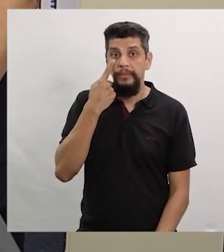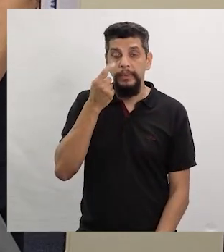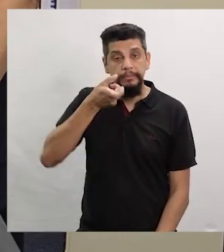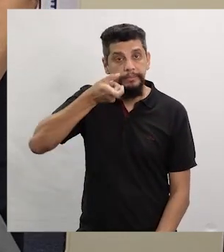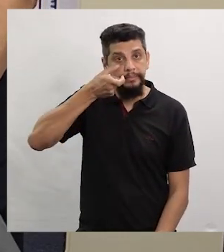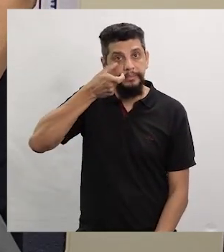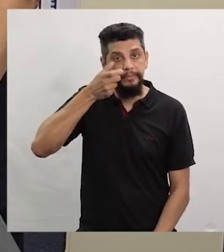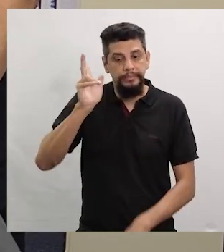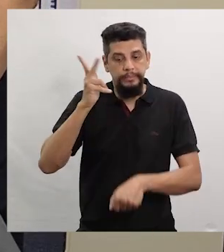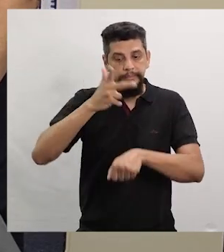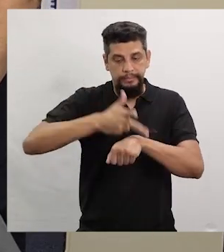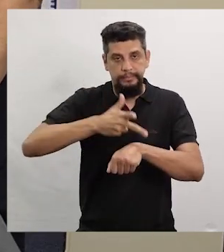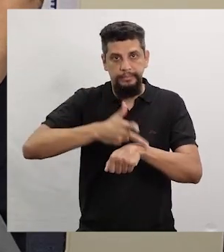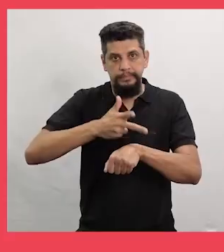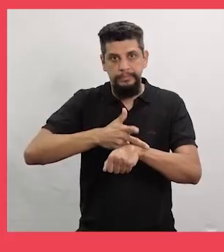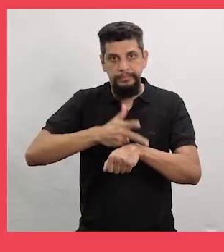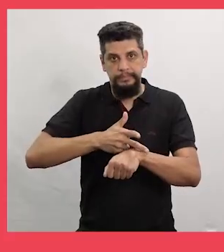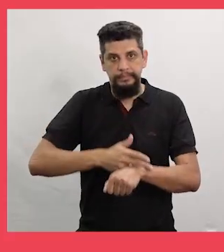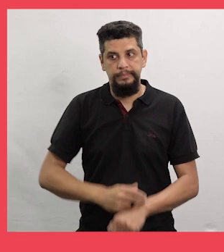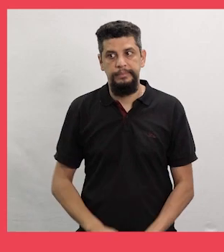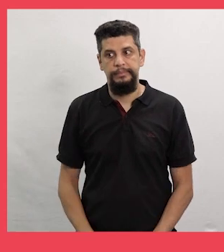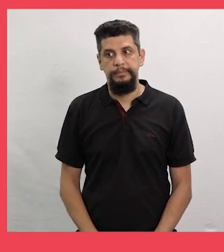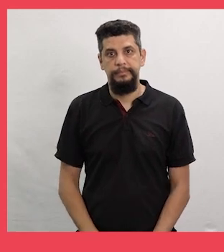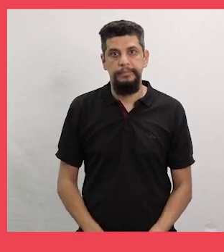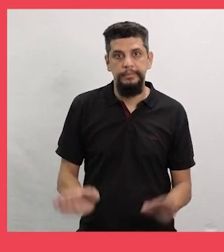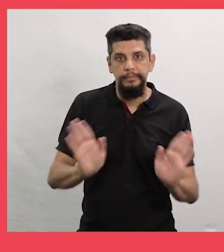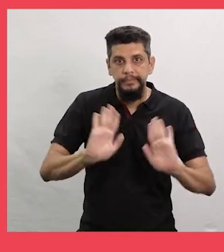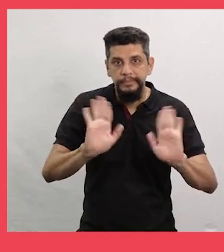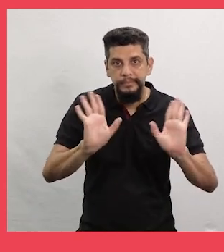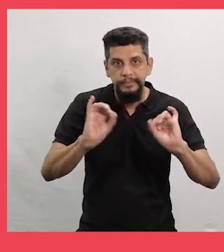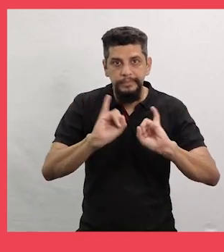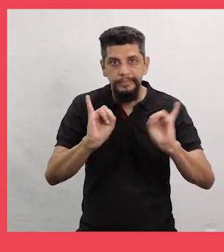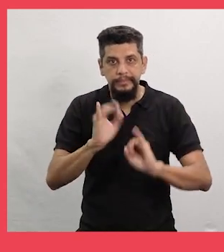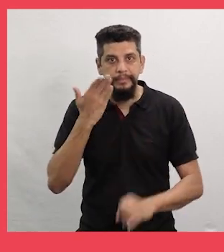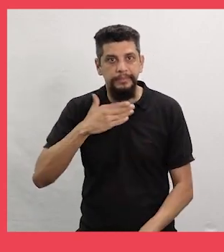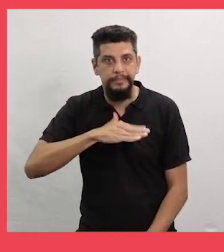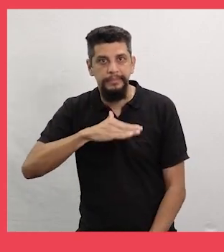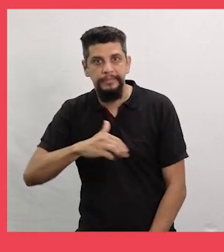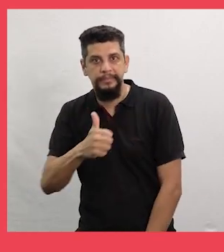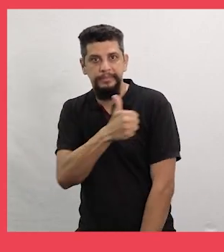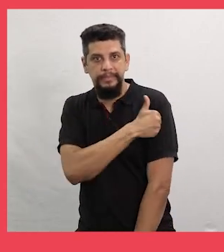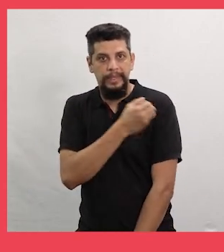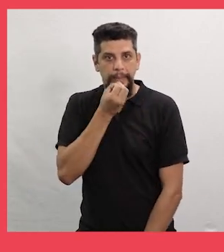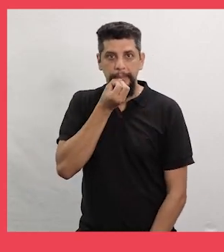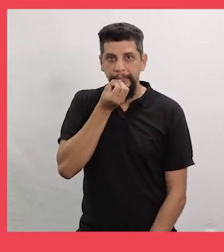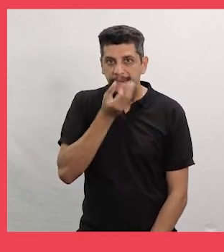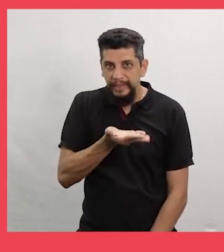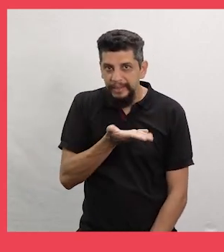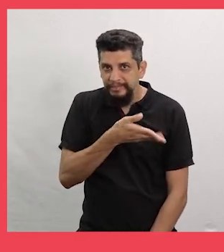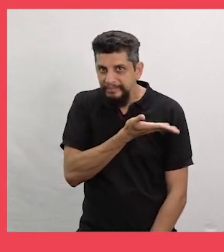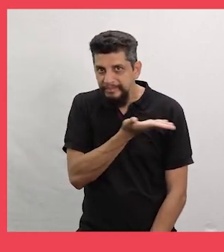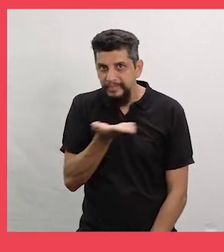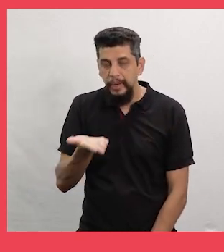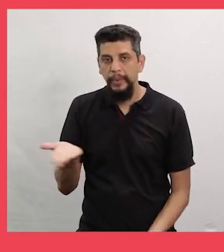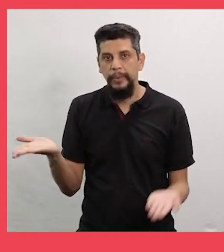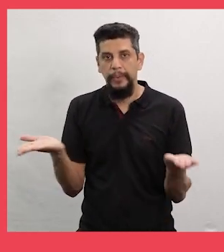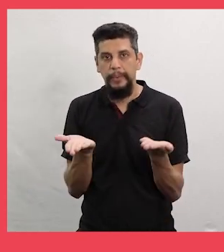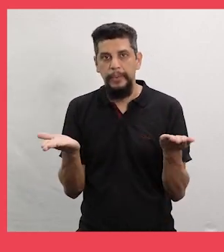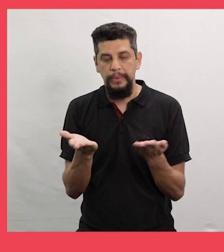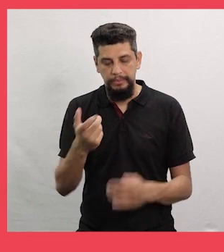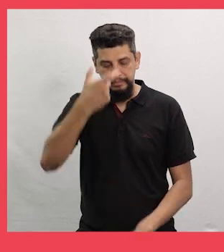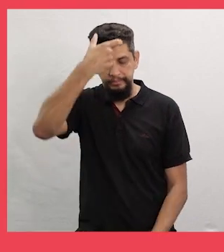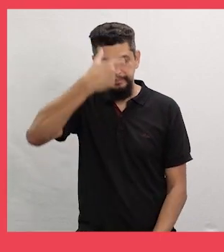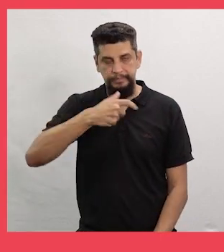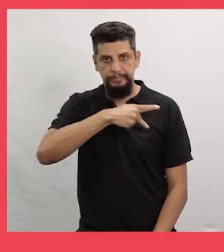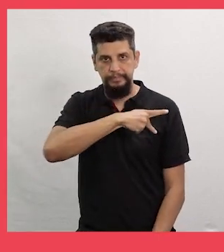vídeo que ela deixou para nós Oi alunos tudo bem Hoje eu professora